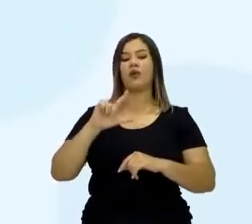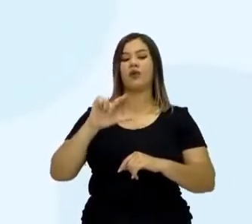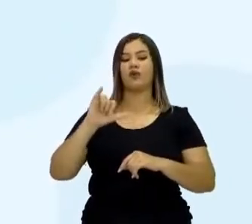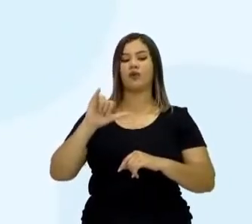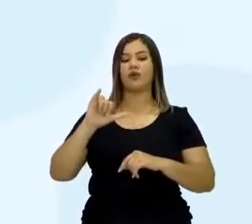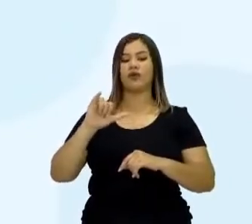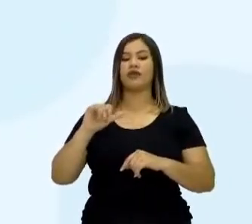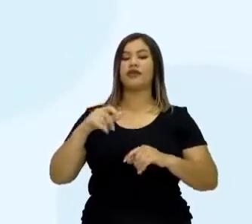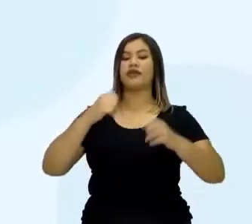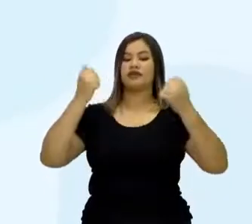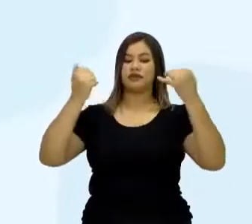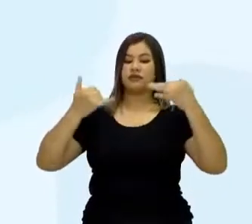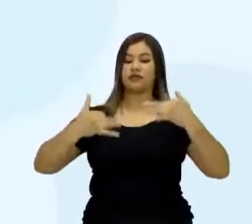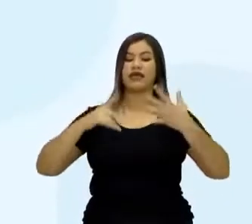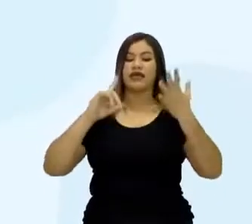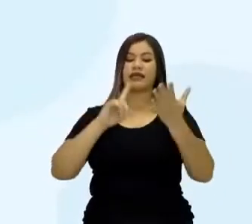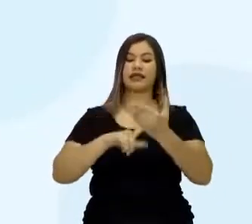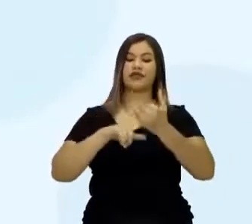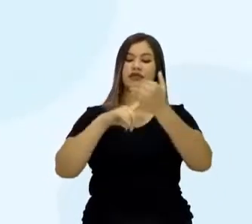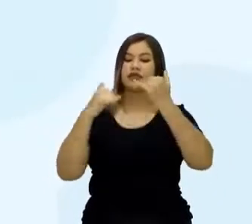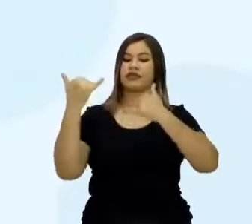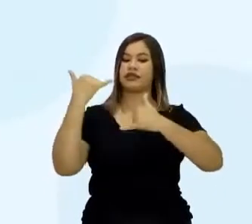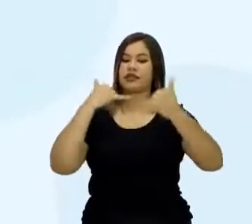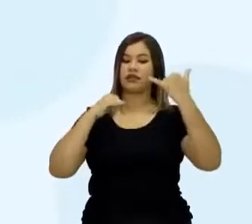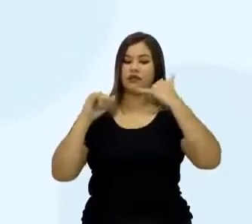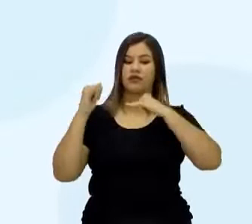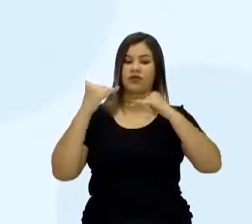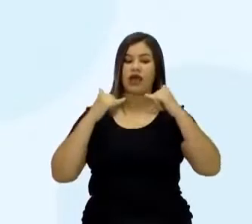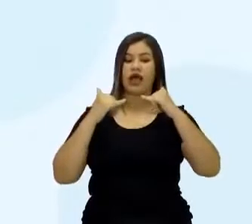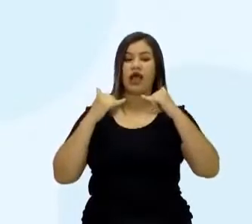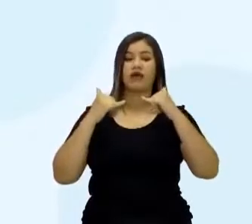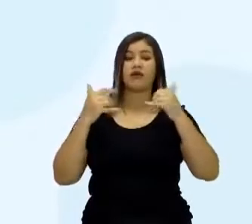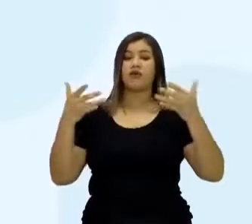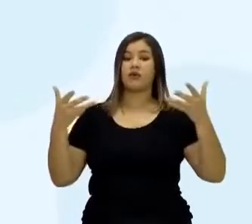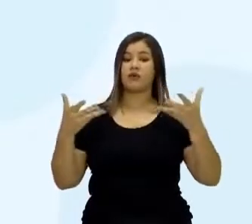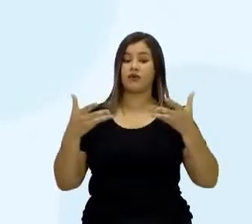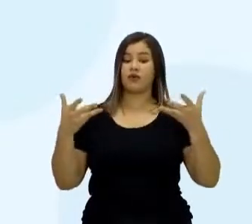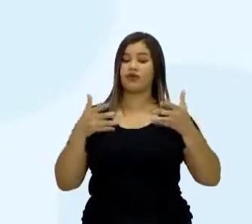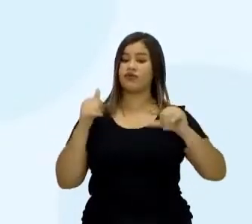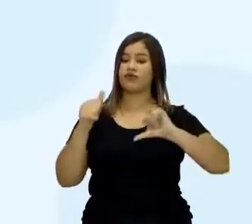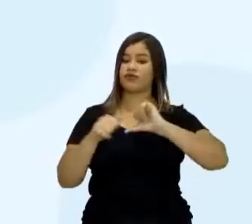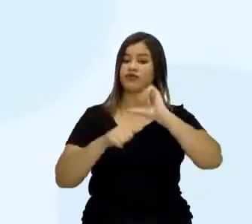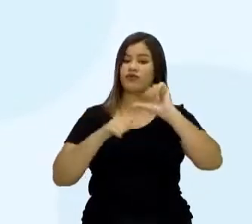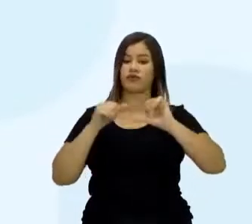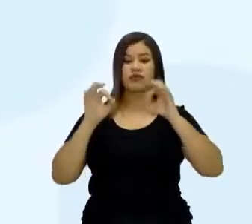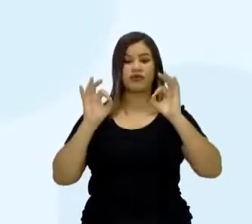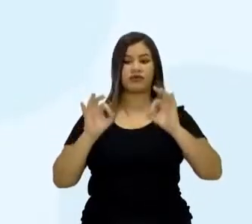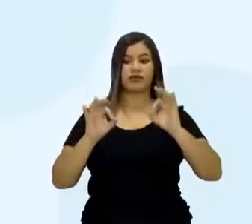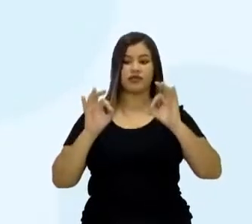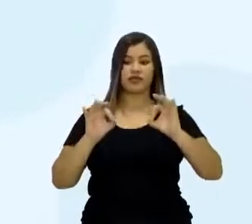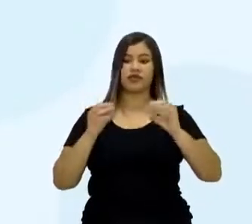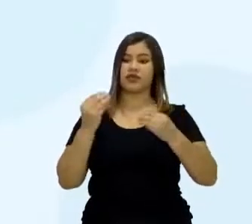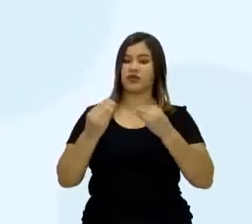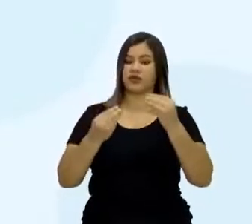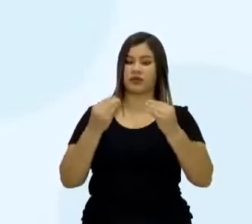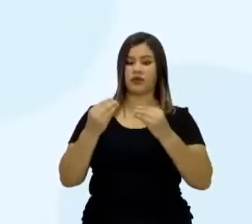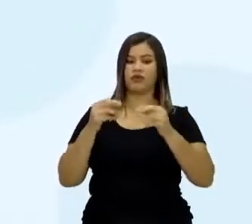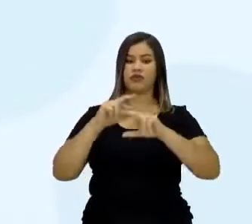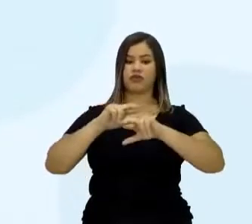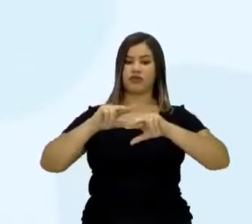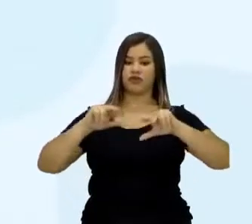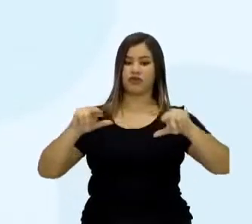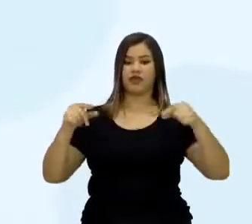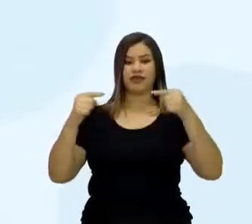que com essa tecnologia, os smartphones que conhecemos hoje perderão importância e os comandos poderão ser feitos diretamente